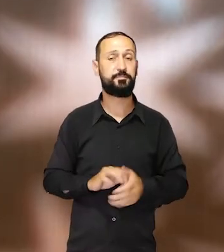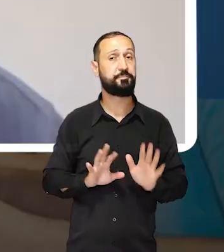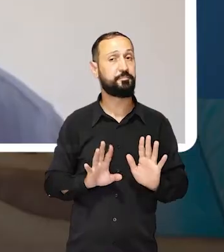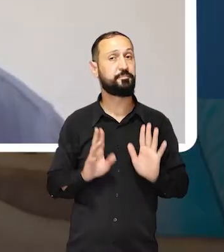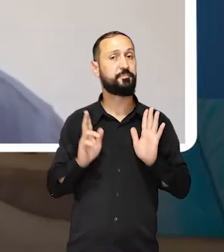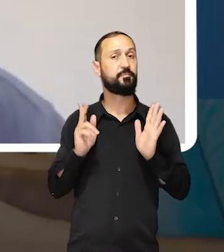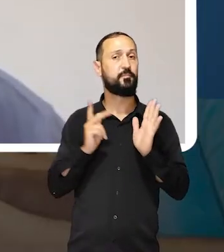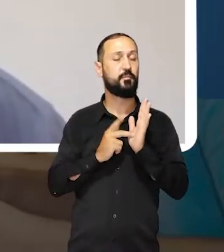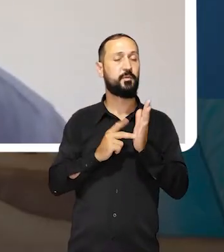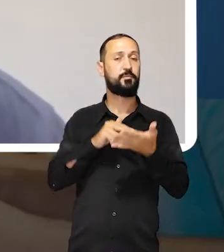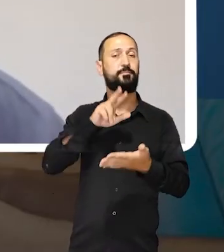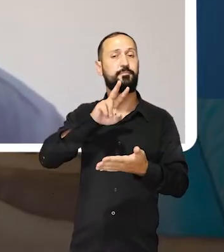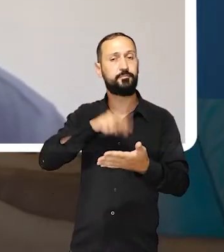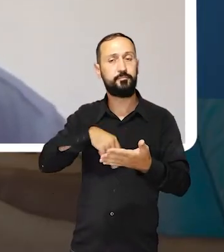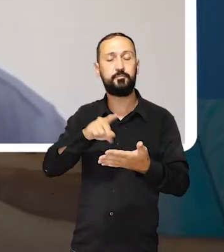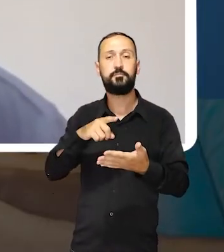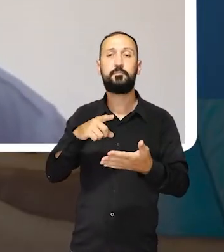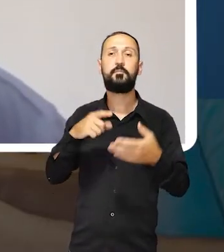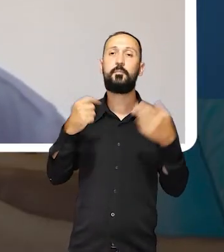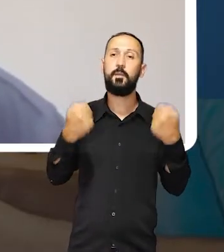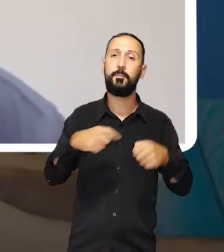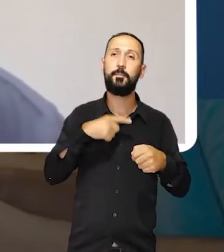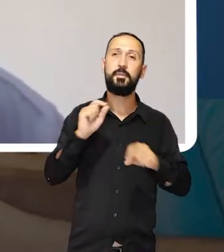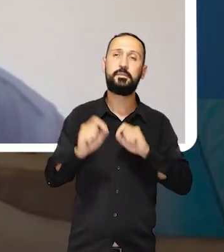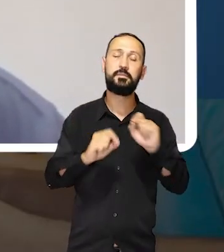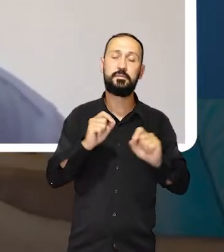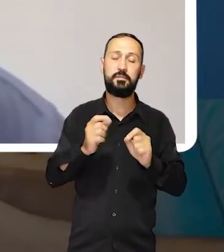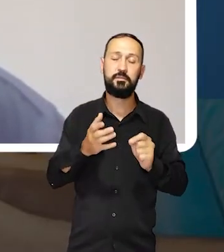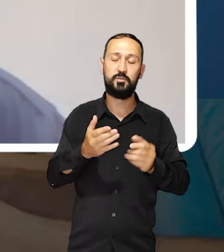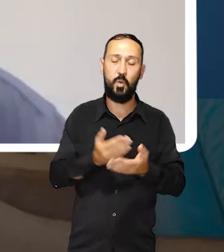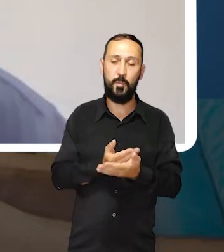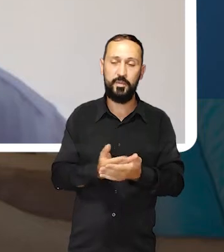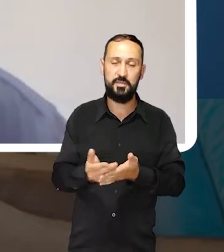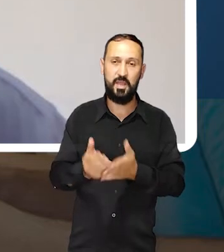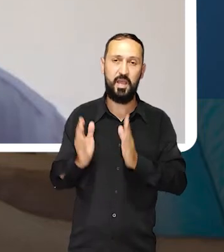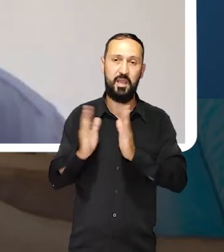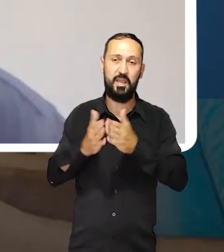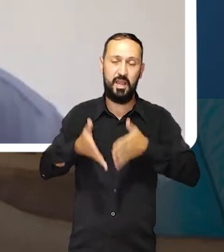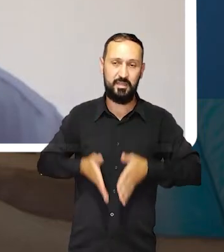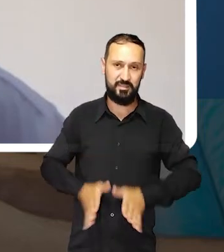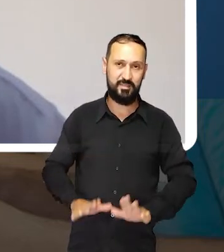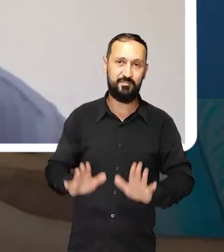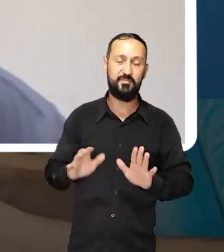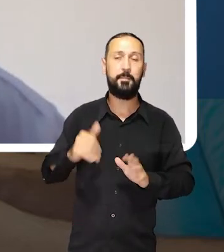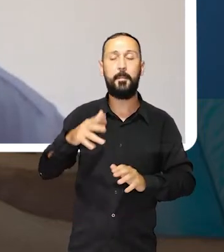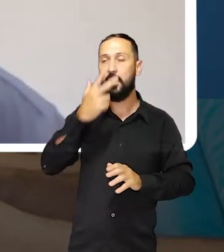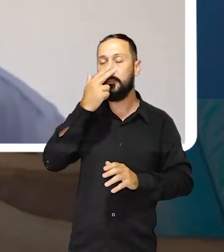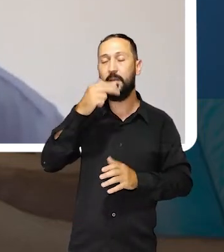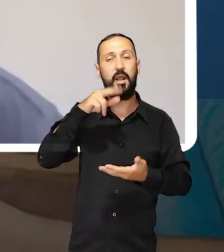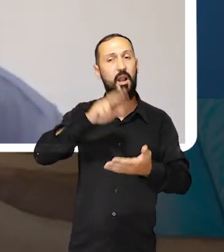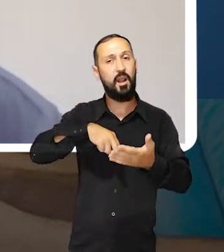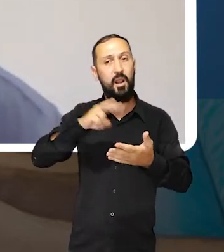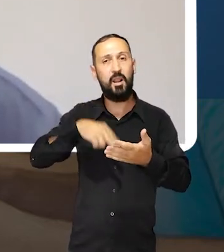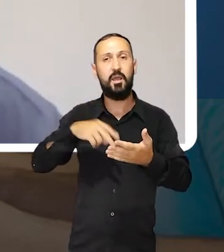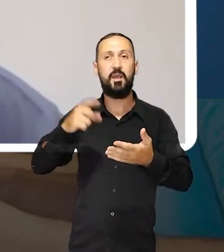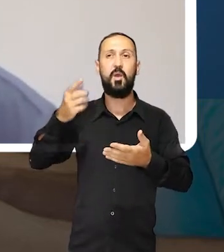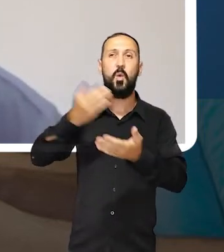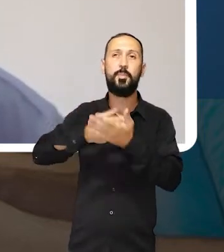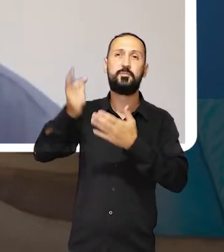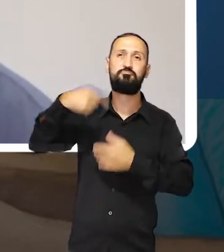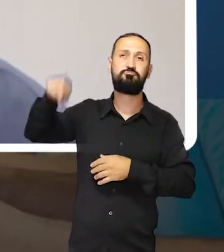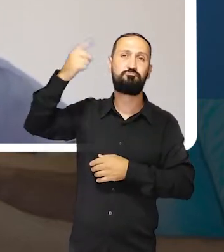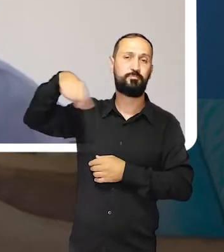entidade? É verdade, a leitura ela tem que vir desde o berço, né? Parece-me que as pessoas que mais